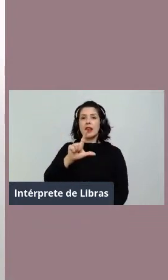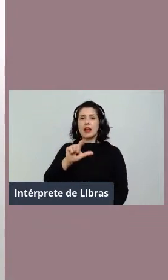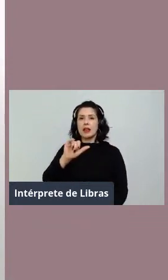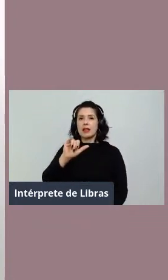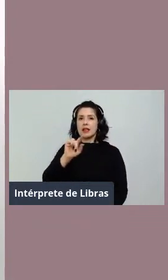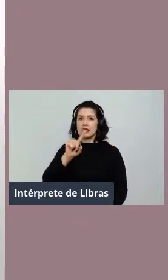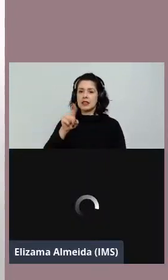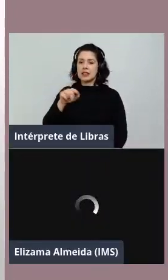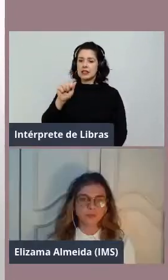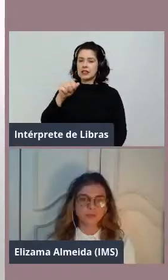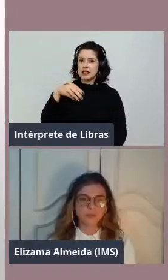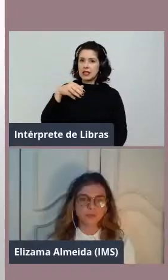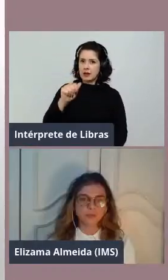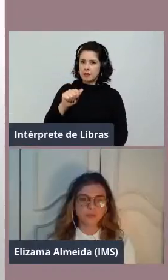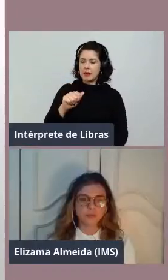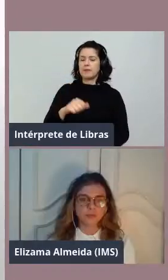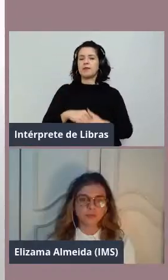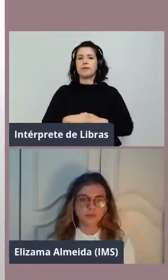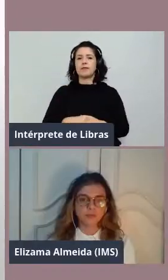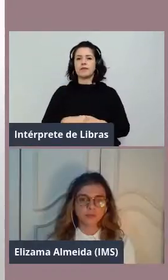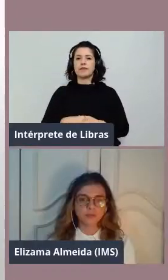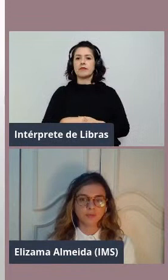Almeida.